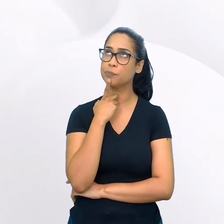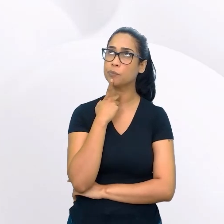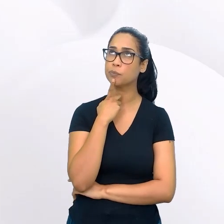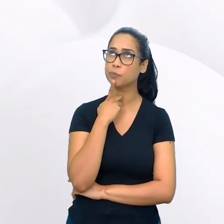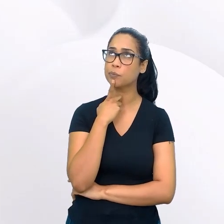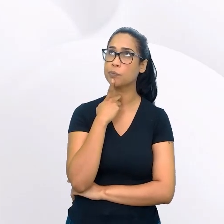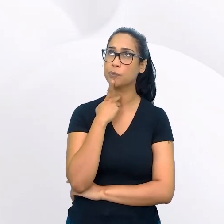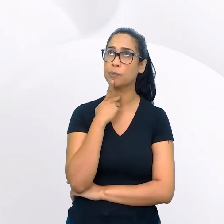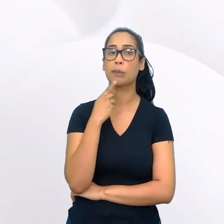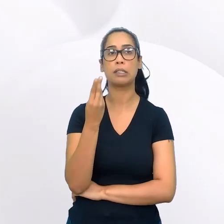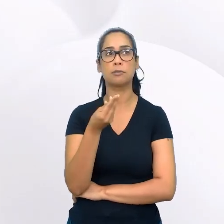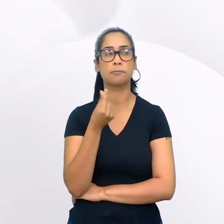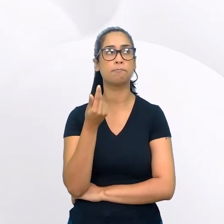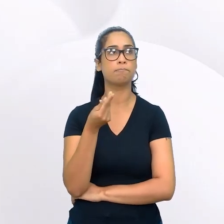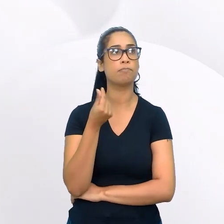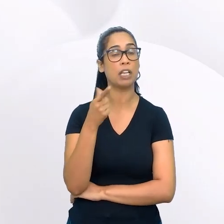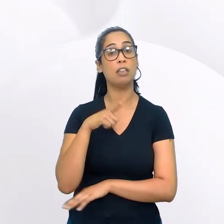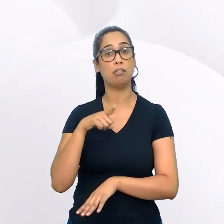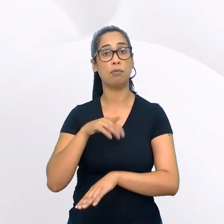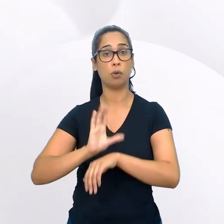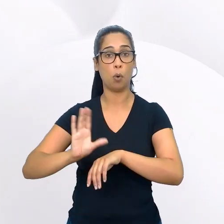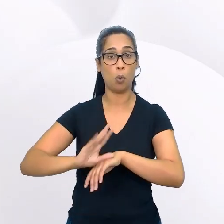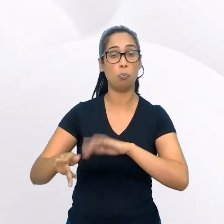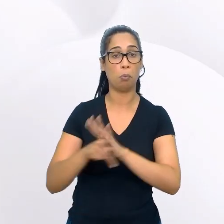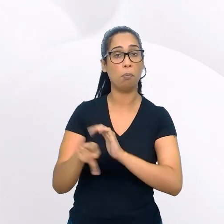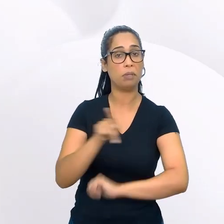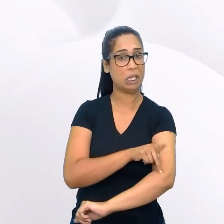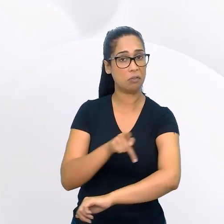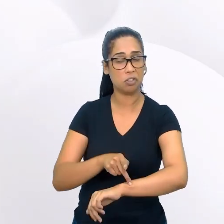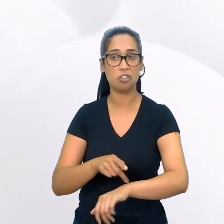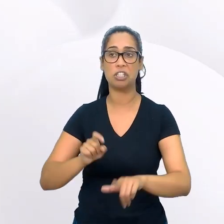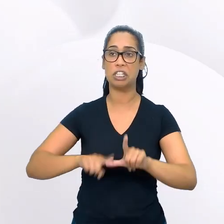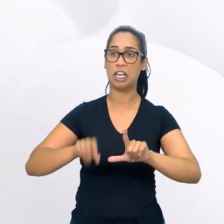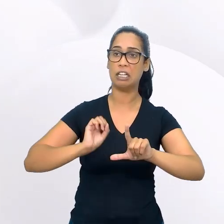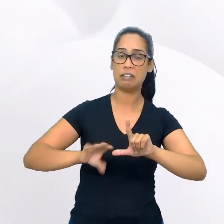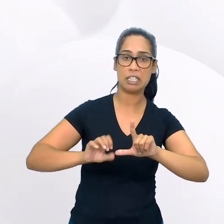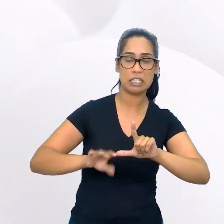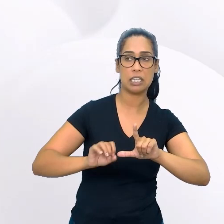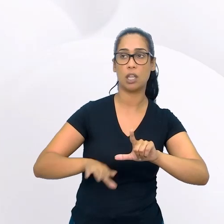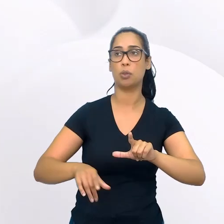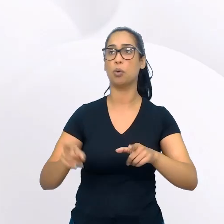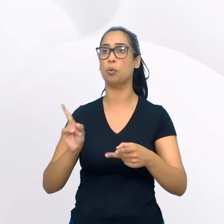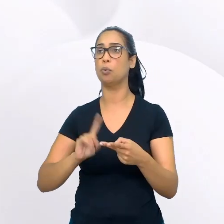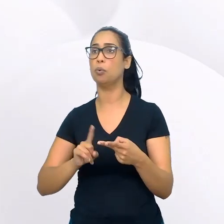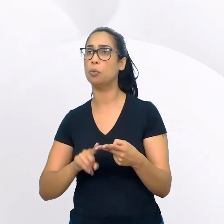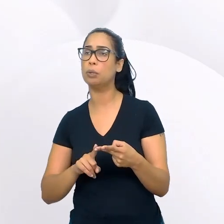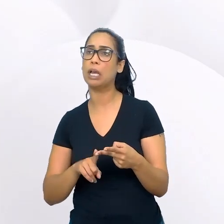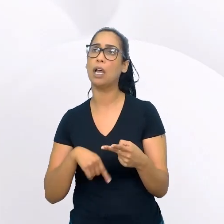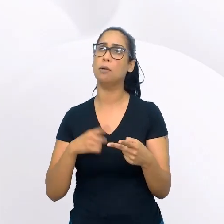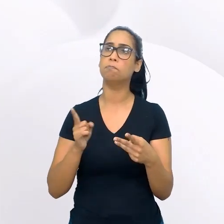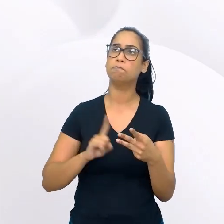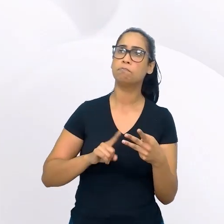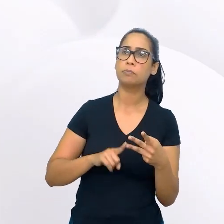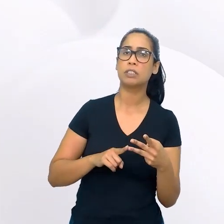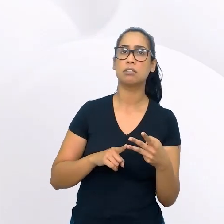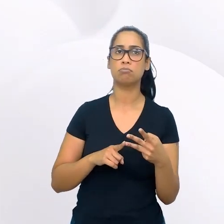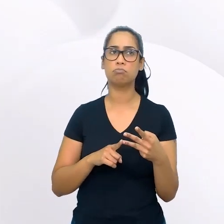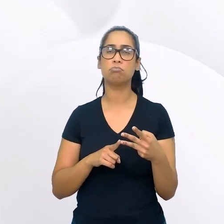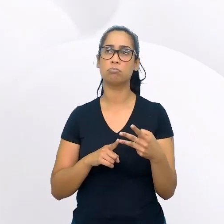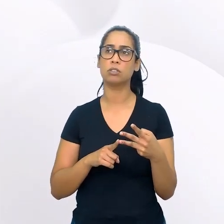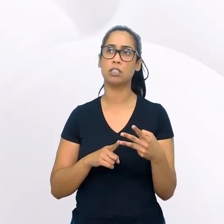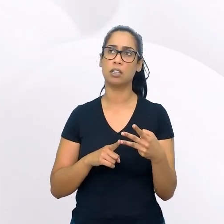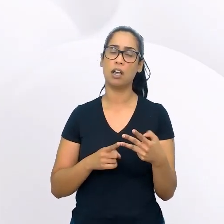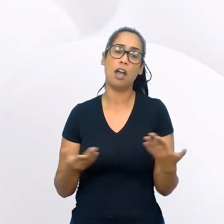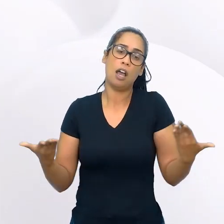os cursos né de pedagogia licenciatura e pedagogia e a gente já pode